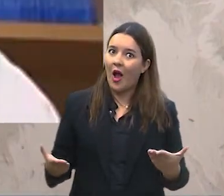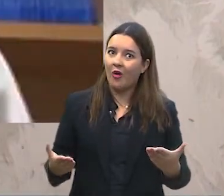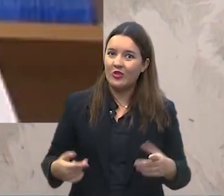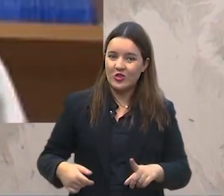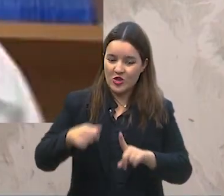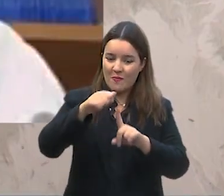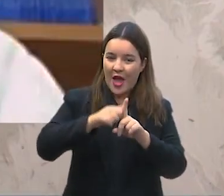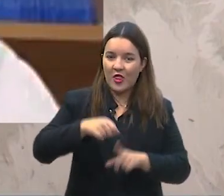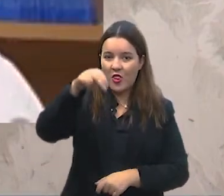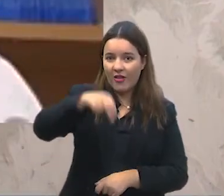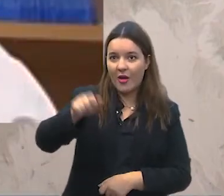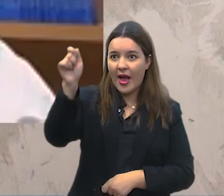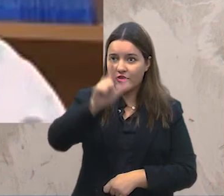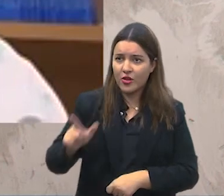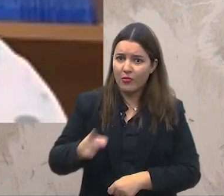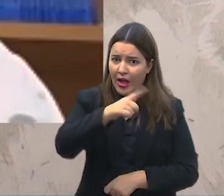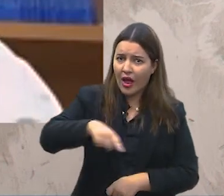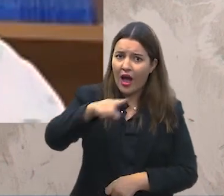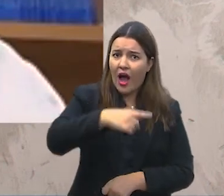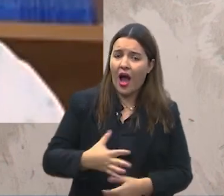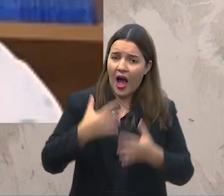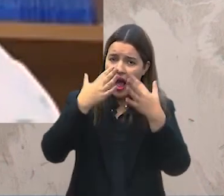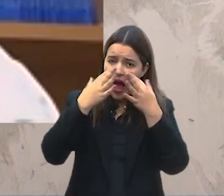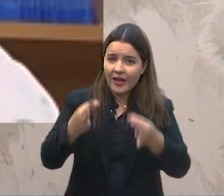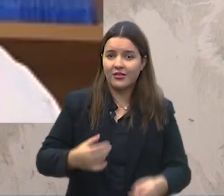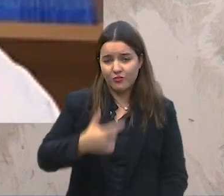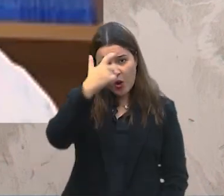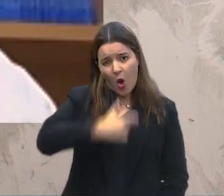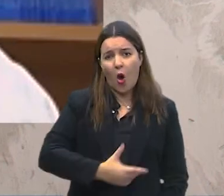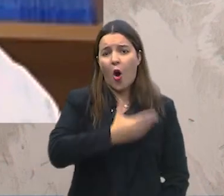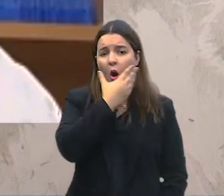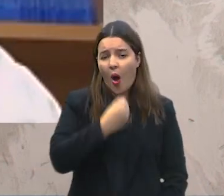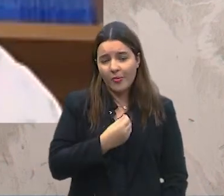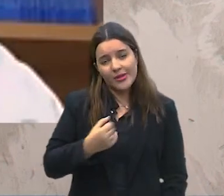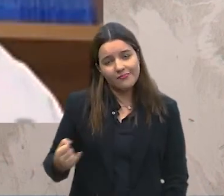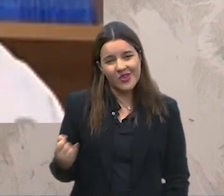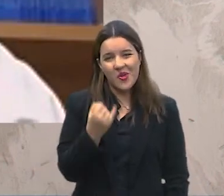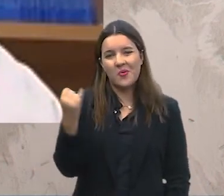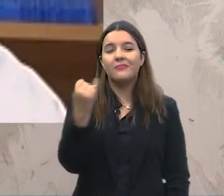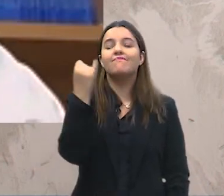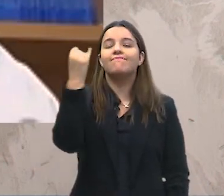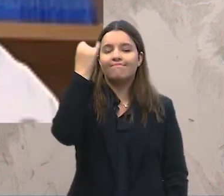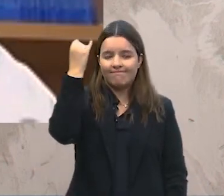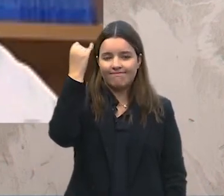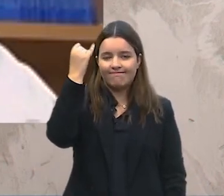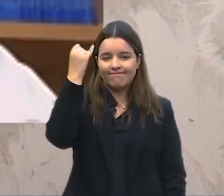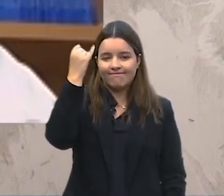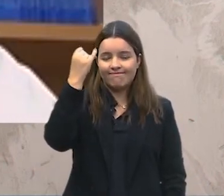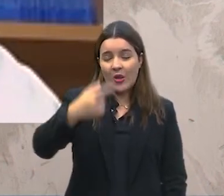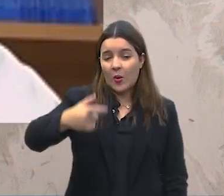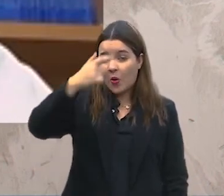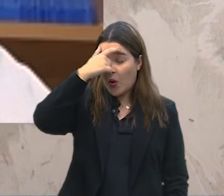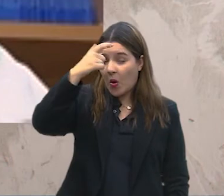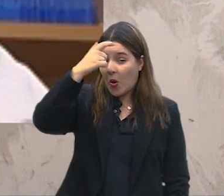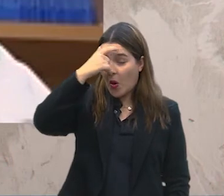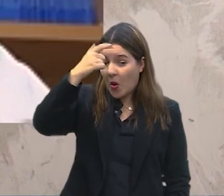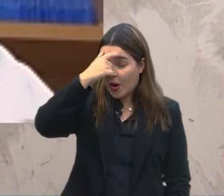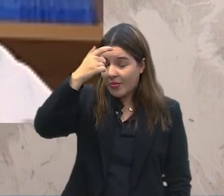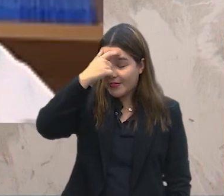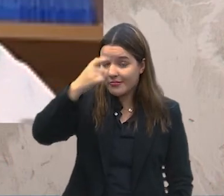aí exatamente para chamar a atenção de todos nós, homens, para a importância de se